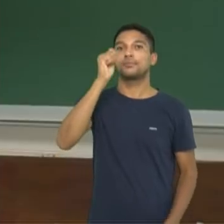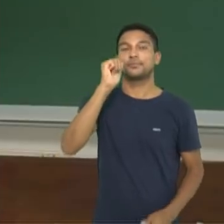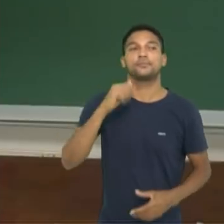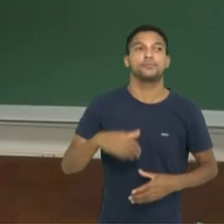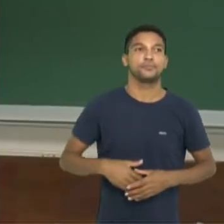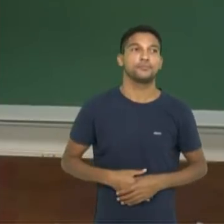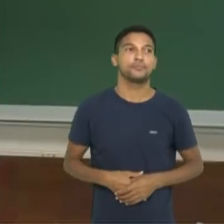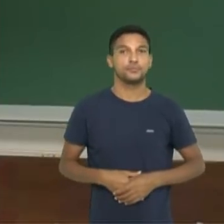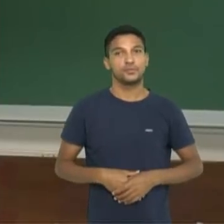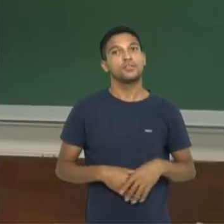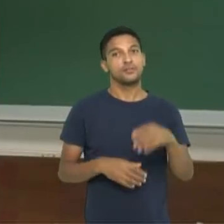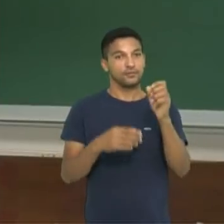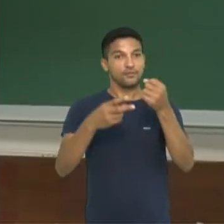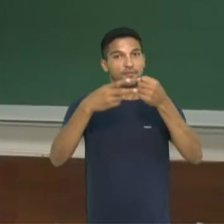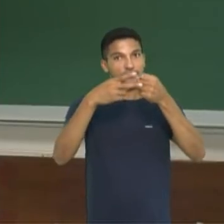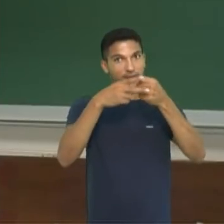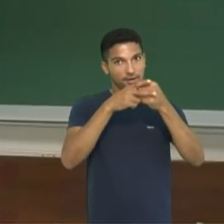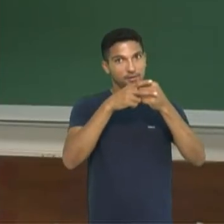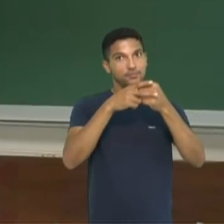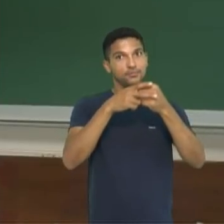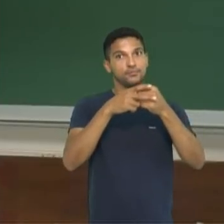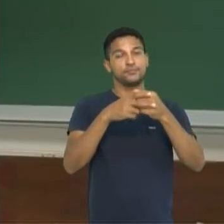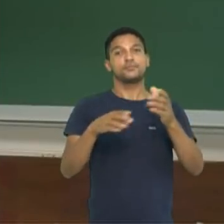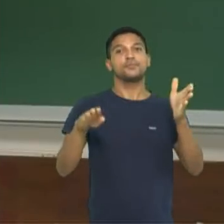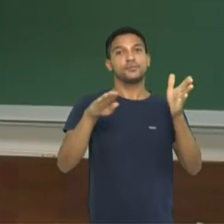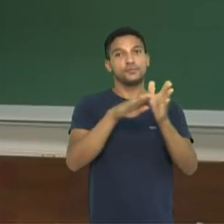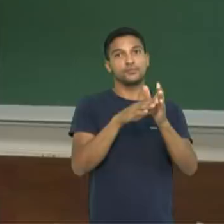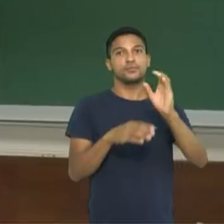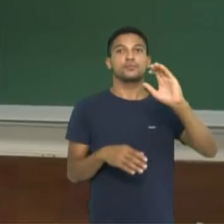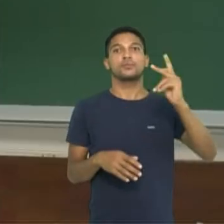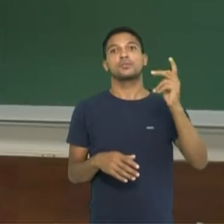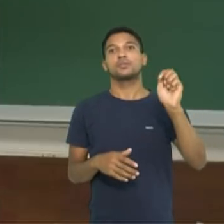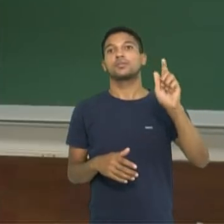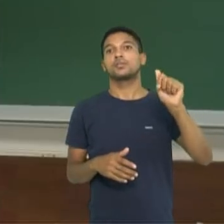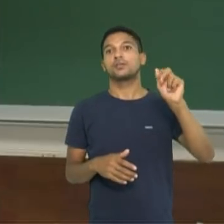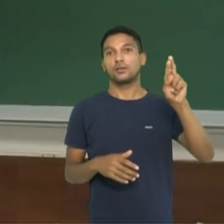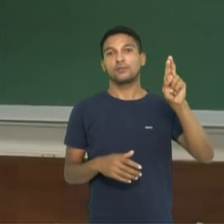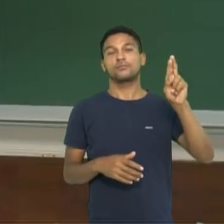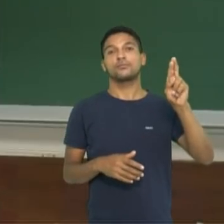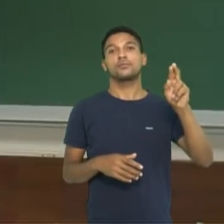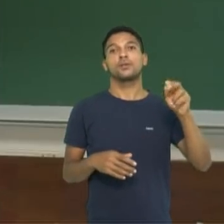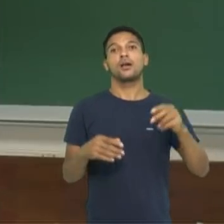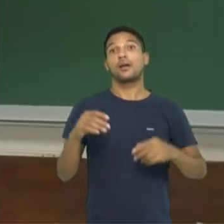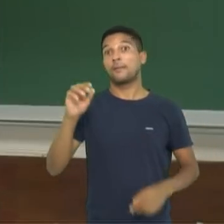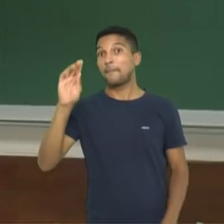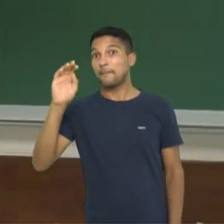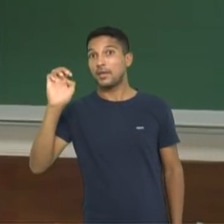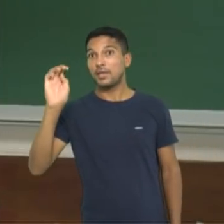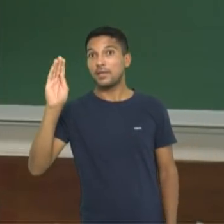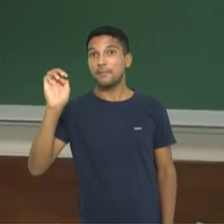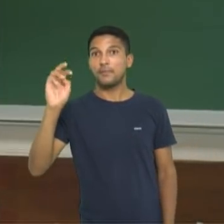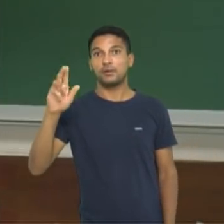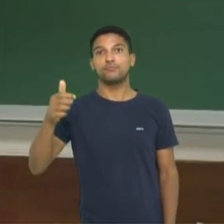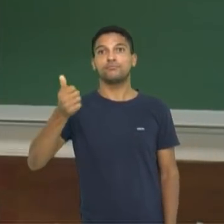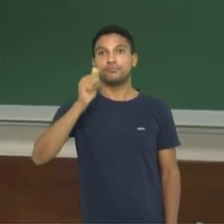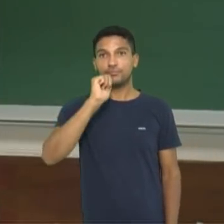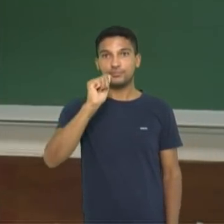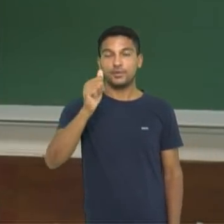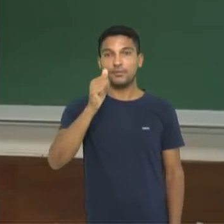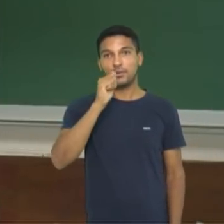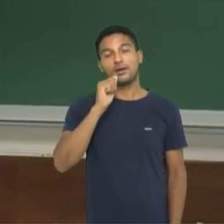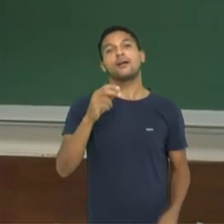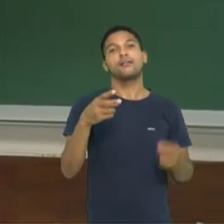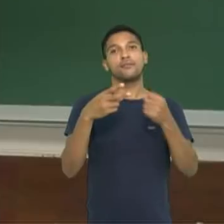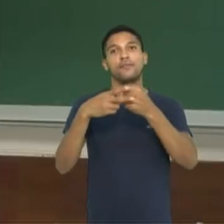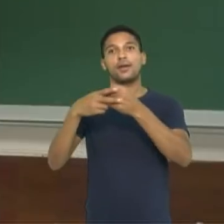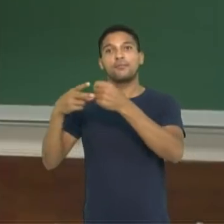cantar, dançar, primeira conjugação, porque termina em ar, e beber, segunda conjugação, porque termina em ir. E temos mais um ainda, ó, e